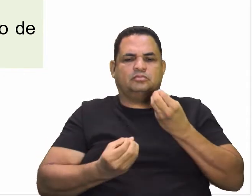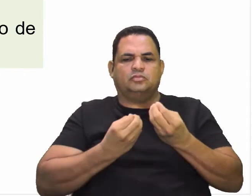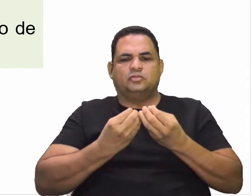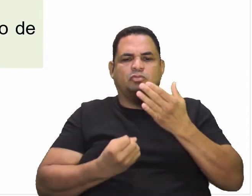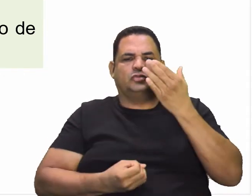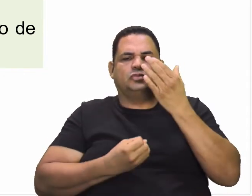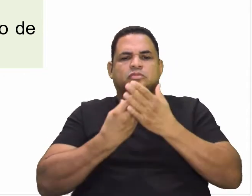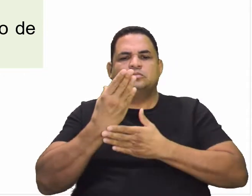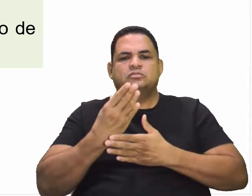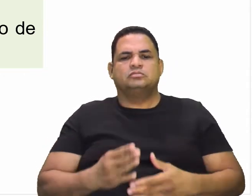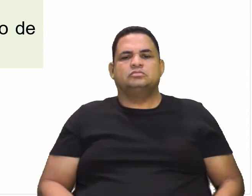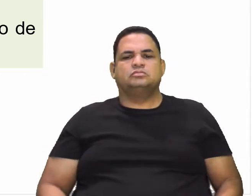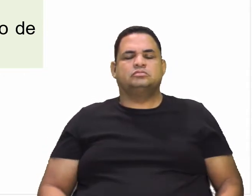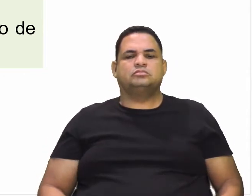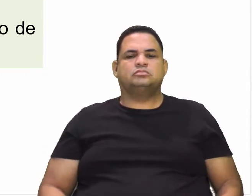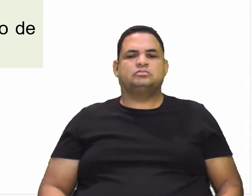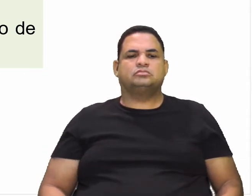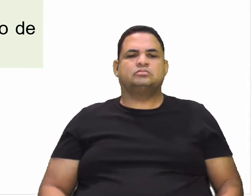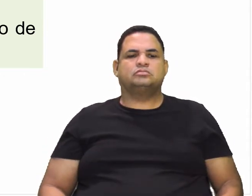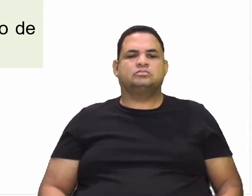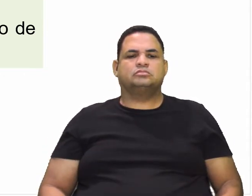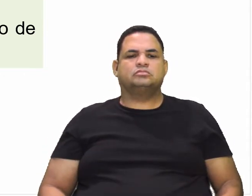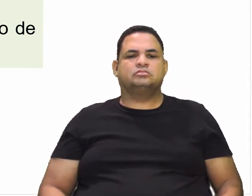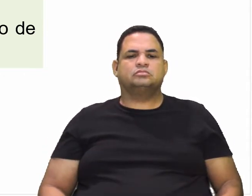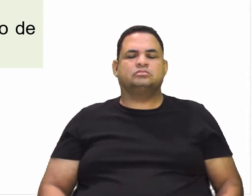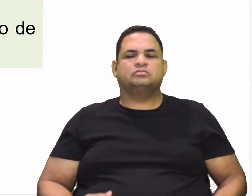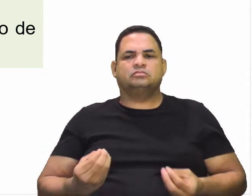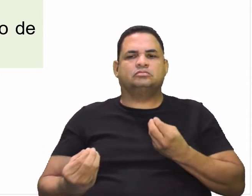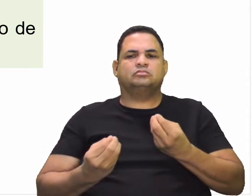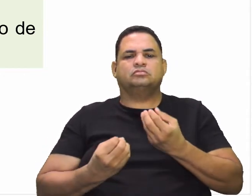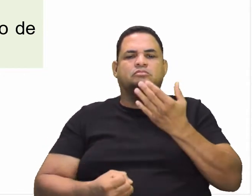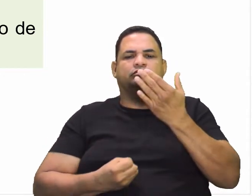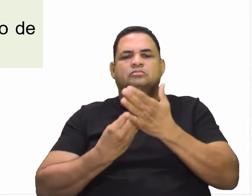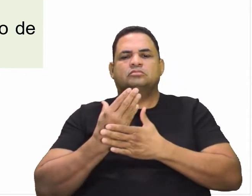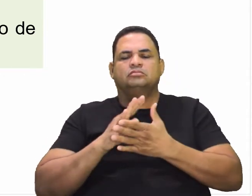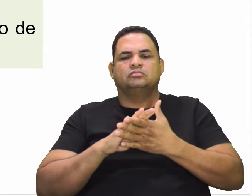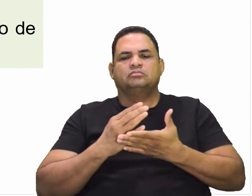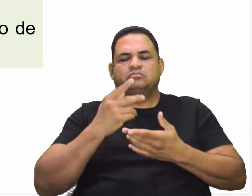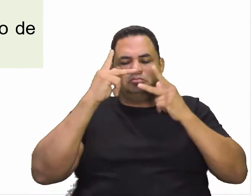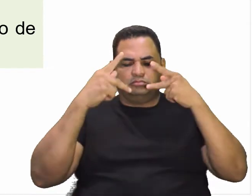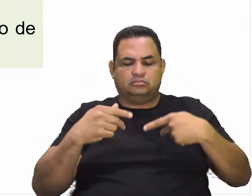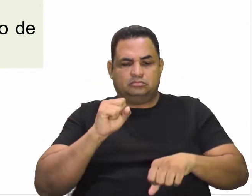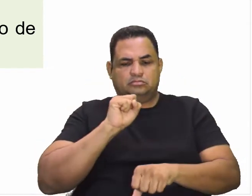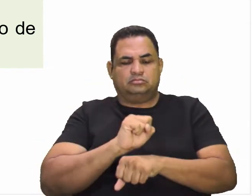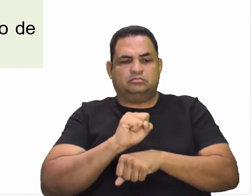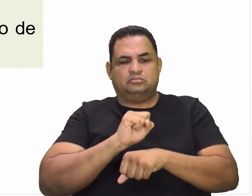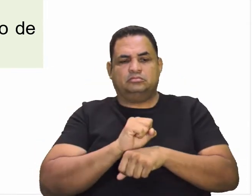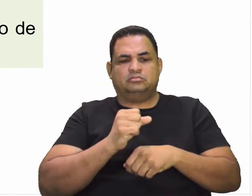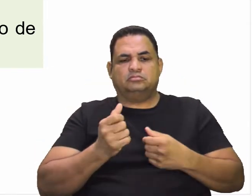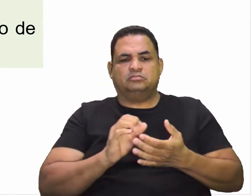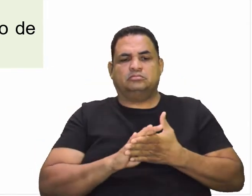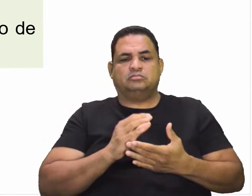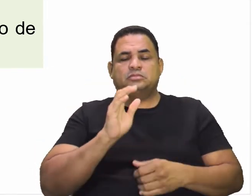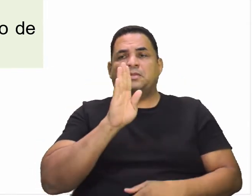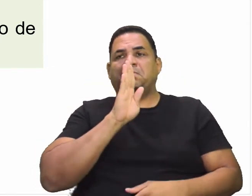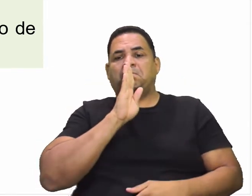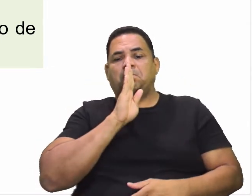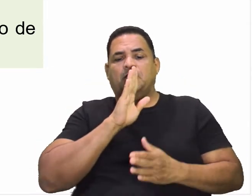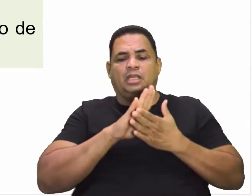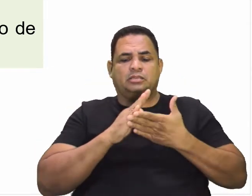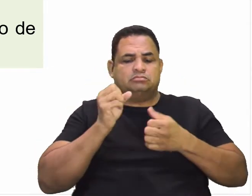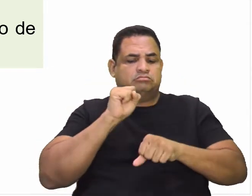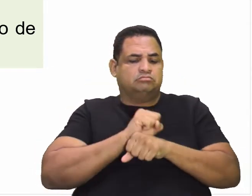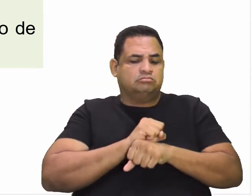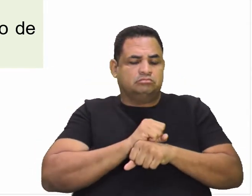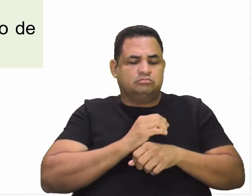escrita surgiu. Como é que surge a escrita? O ser humano agora ele parou, ele está sedentário, mas